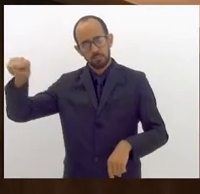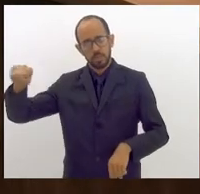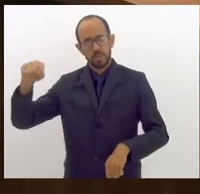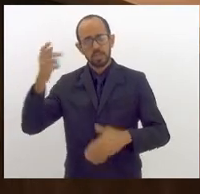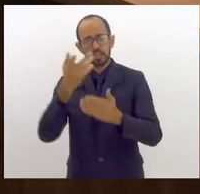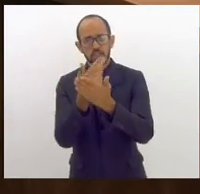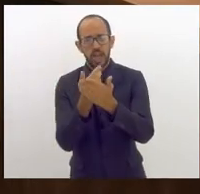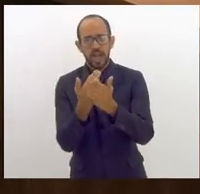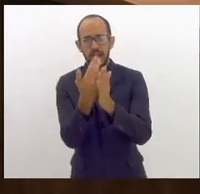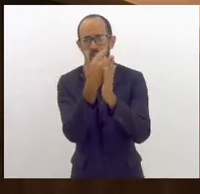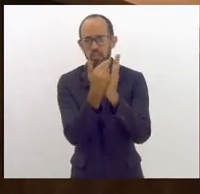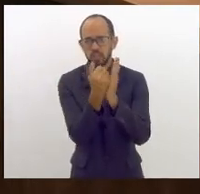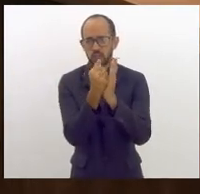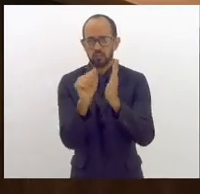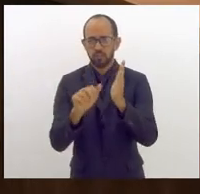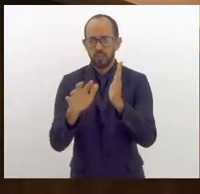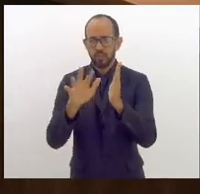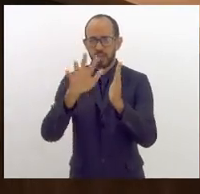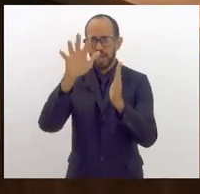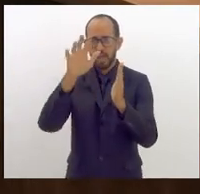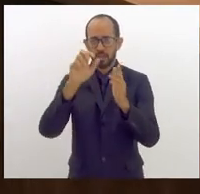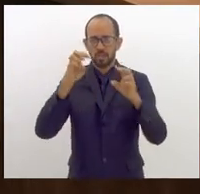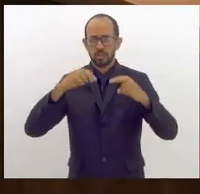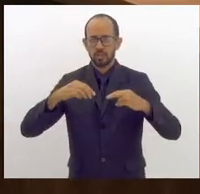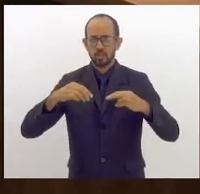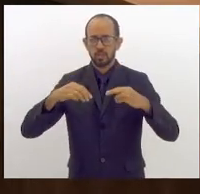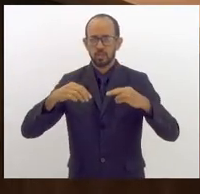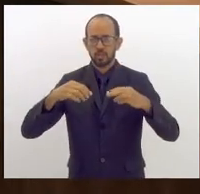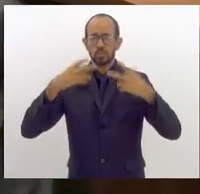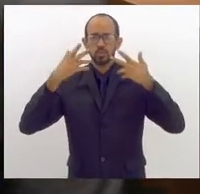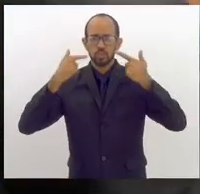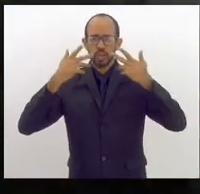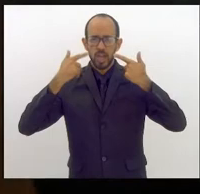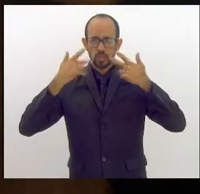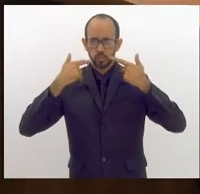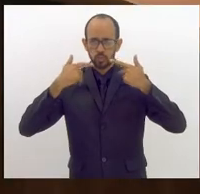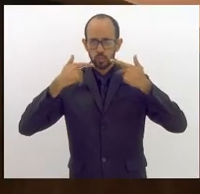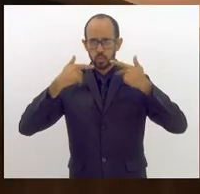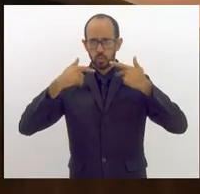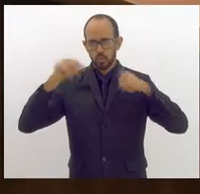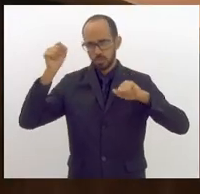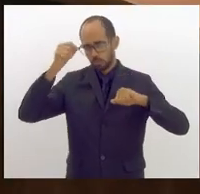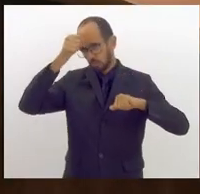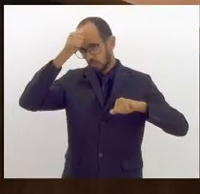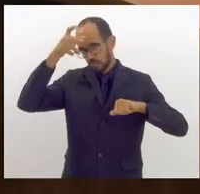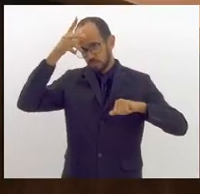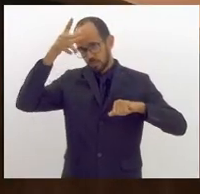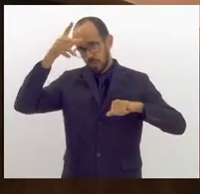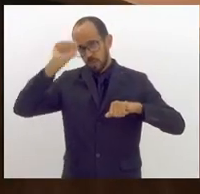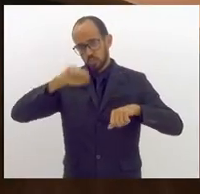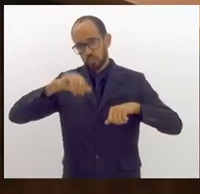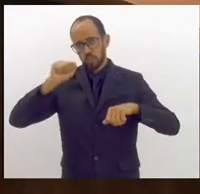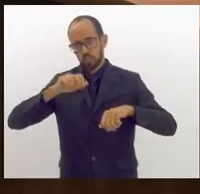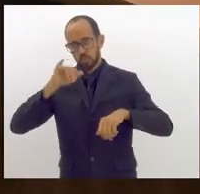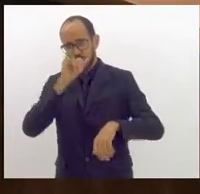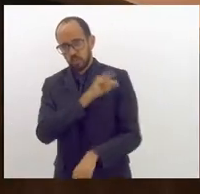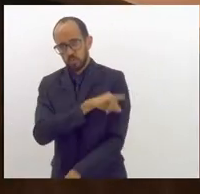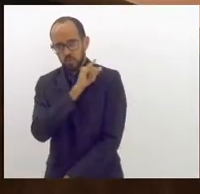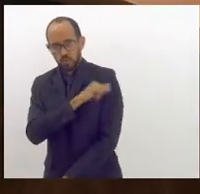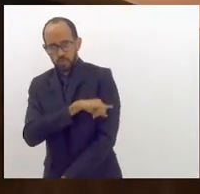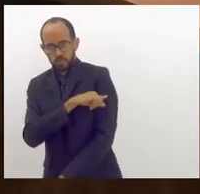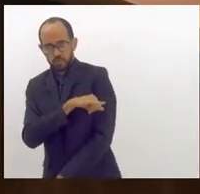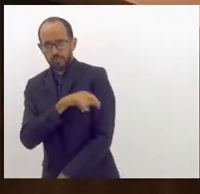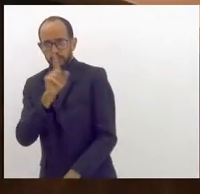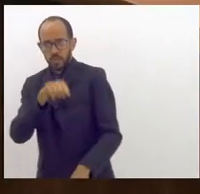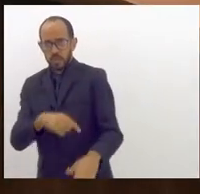favelada aberta no museu no teatro municipal do Rio de Janeiro Sem dúvida nenhuma isso marca